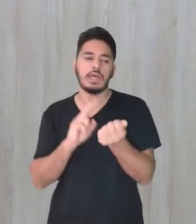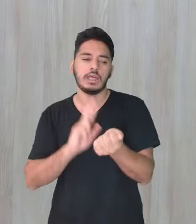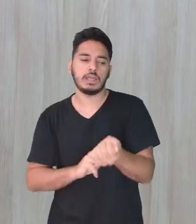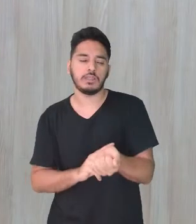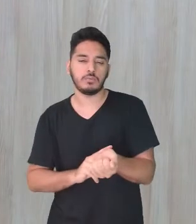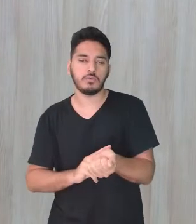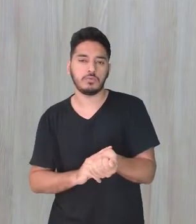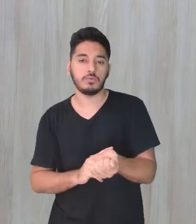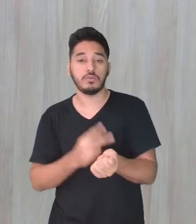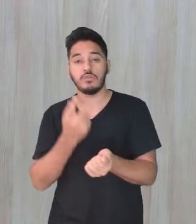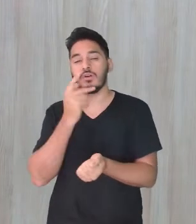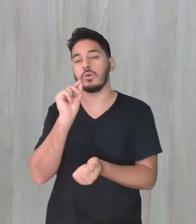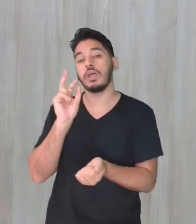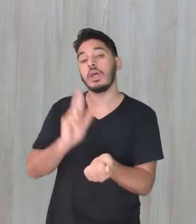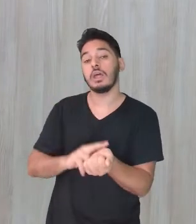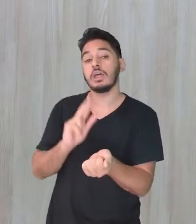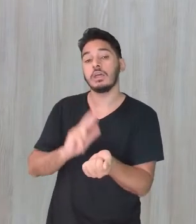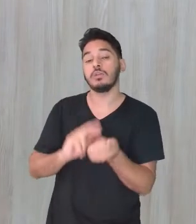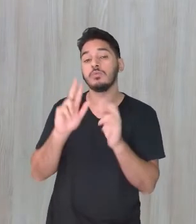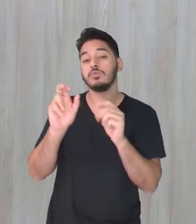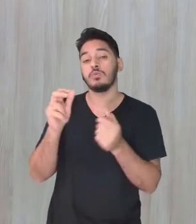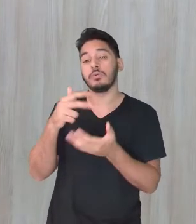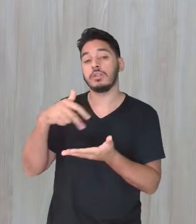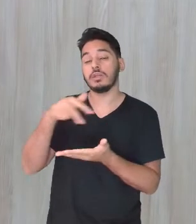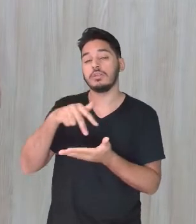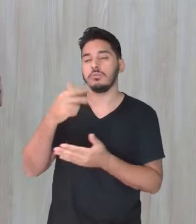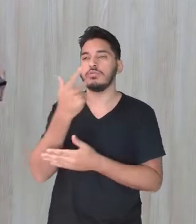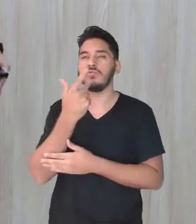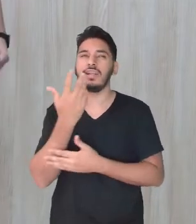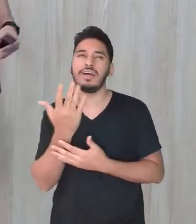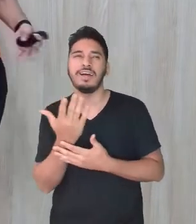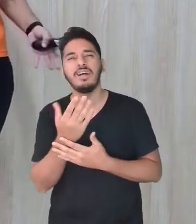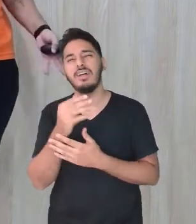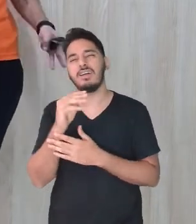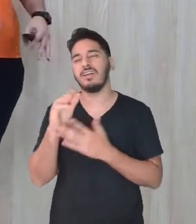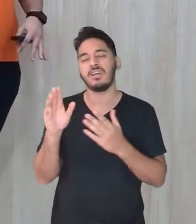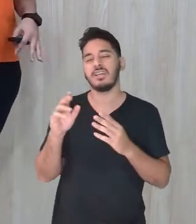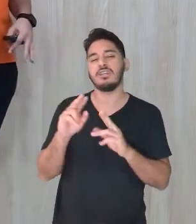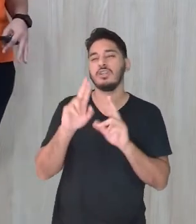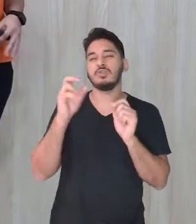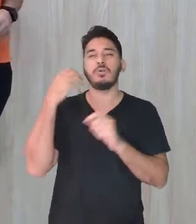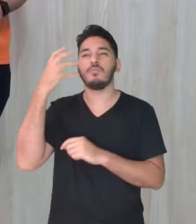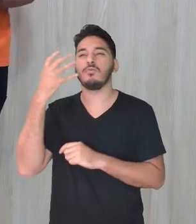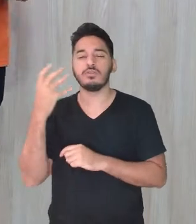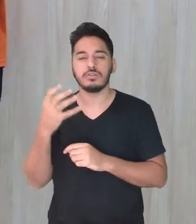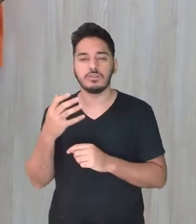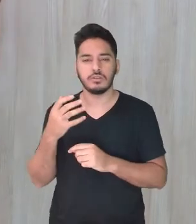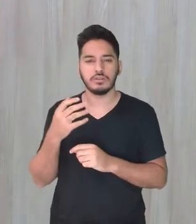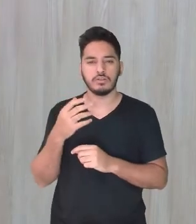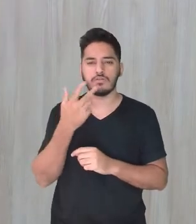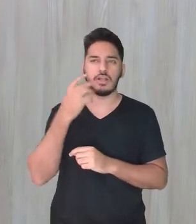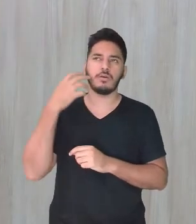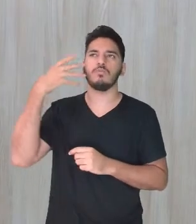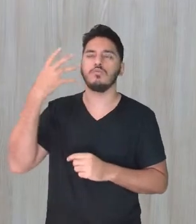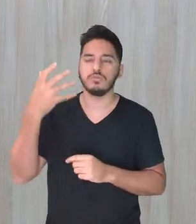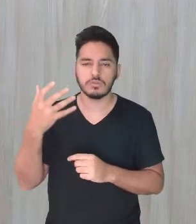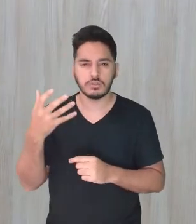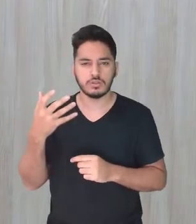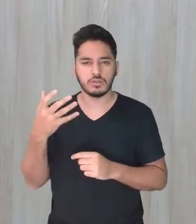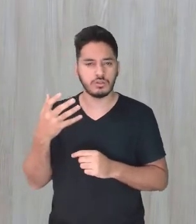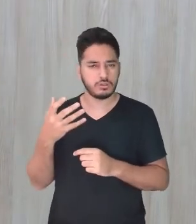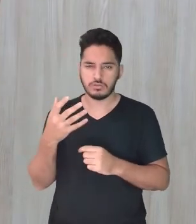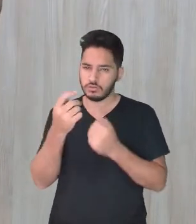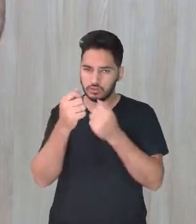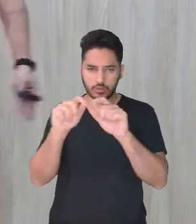De repente, quando eu falo o que é ritmo em relação à dança, né? Aí a pessoa diz, não sei o que, é sobre a música. Sempre citam a música. E a gente